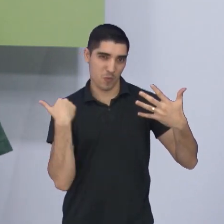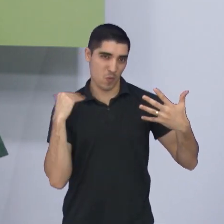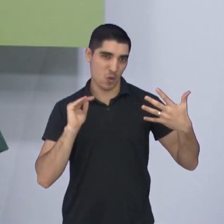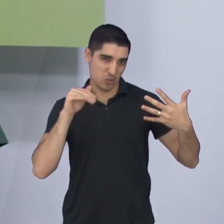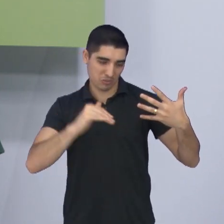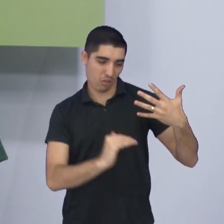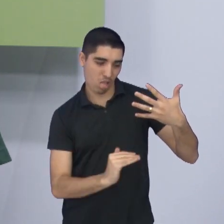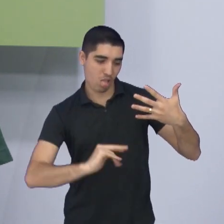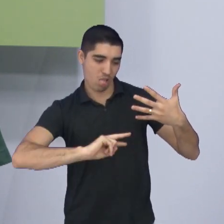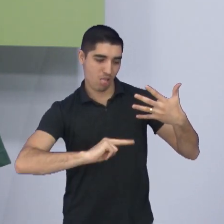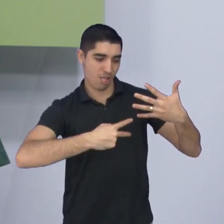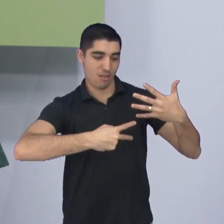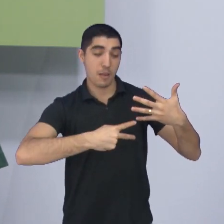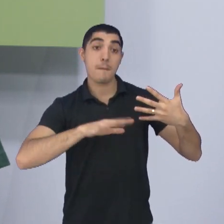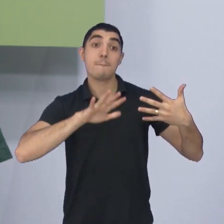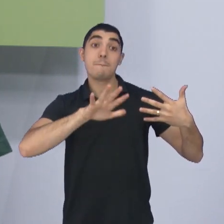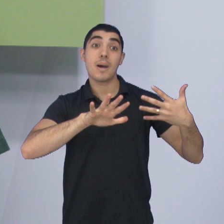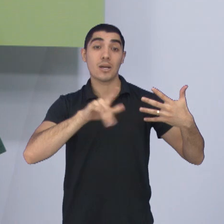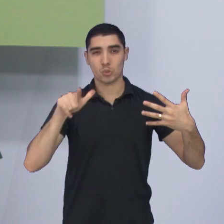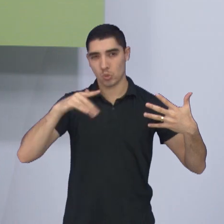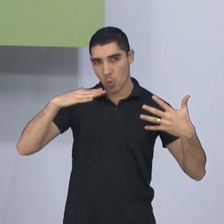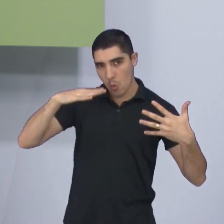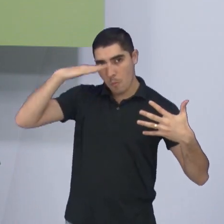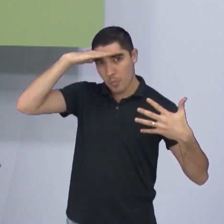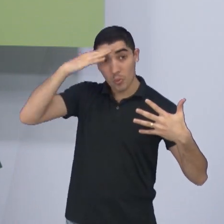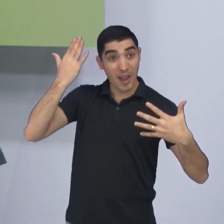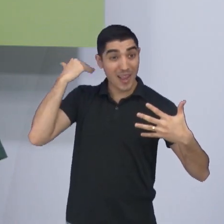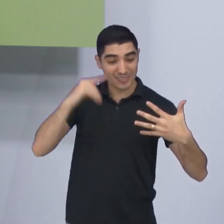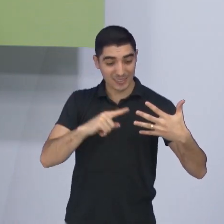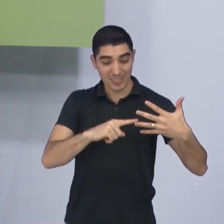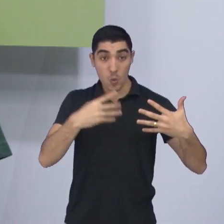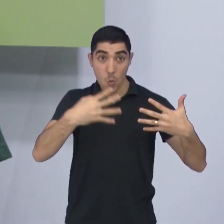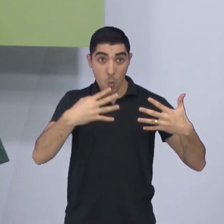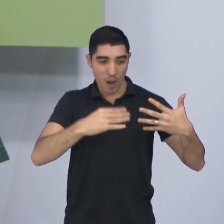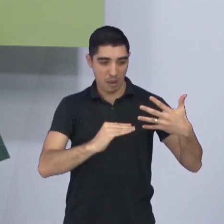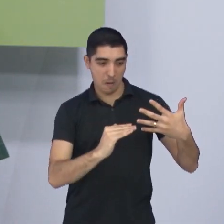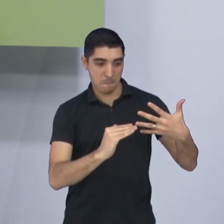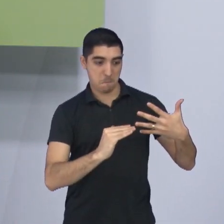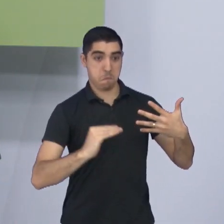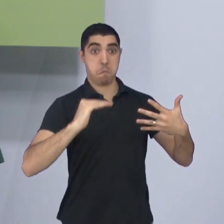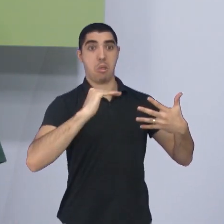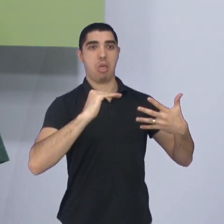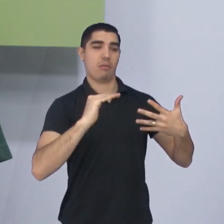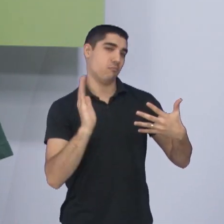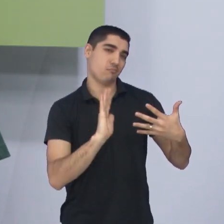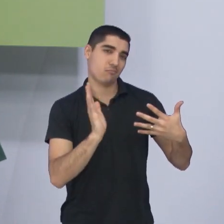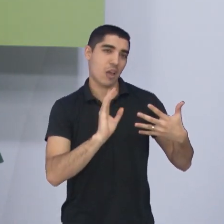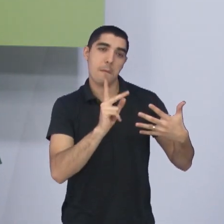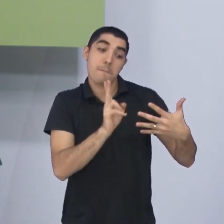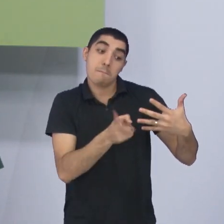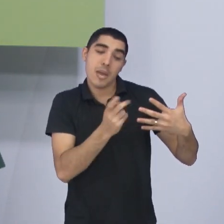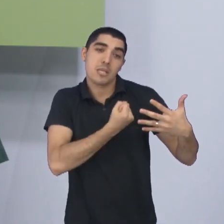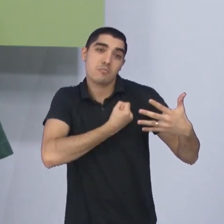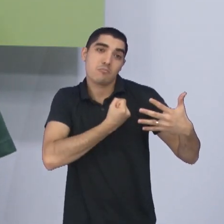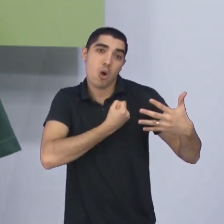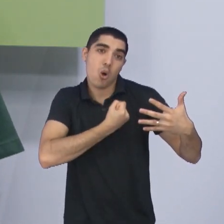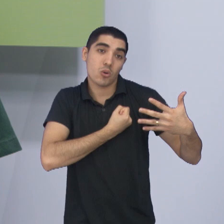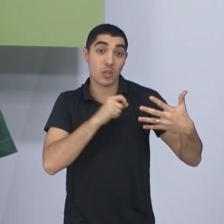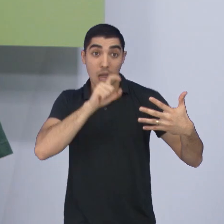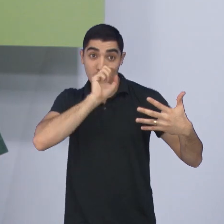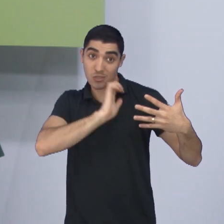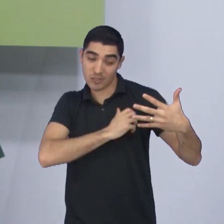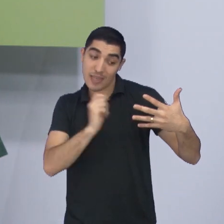foi bom porque o Pouso Alegre, que está em quarto, não disparou, não abriu esse gap, nessa distância da zona